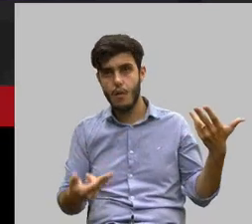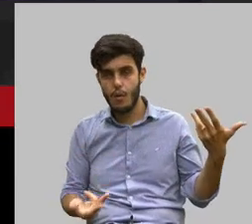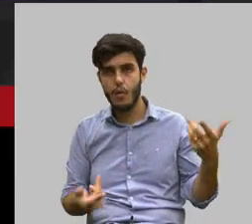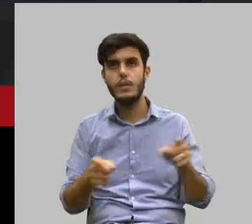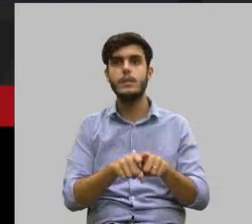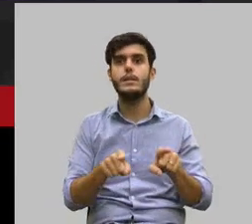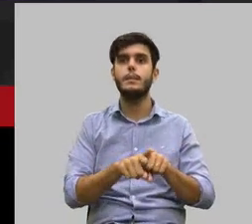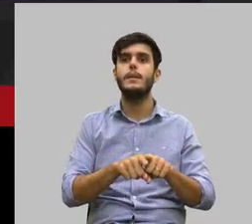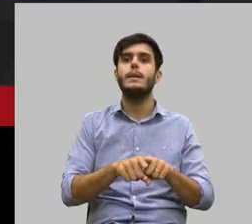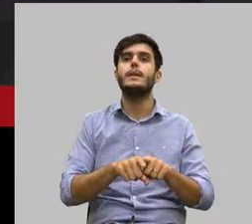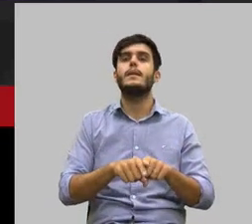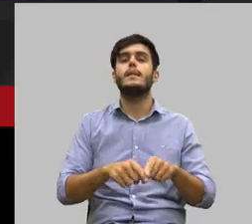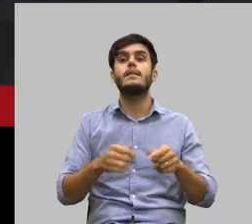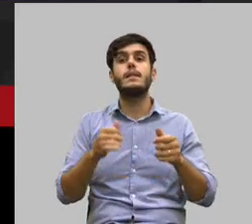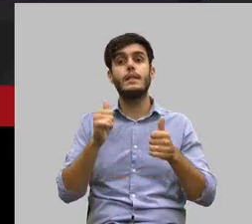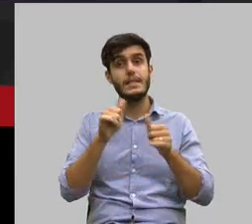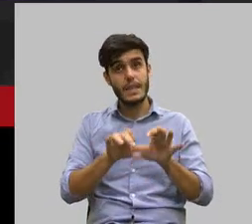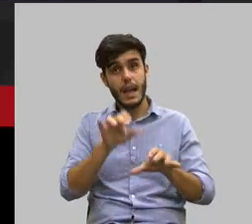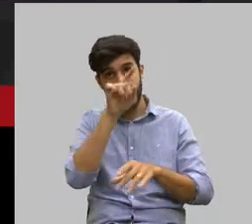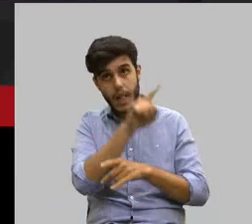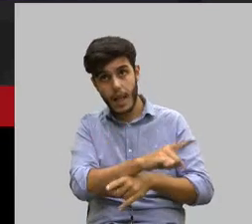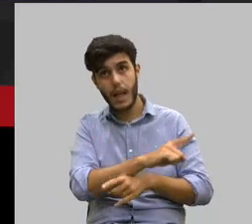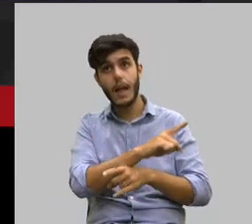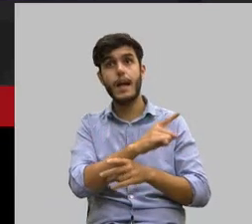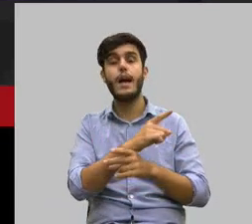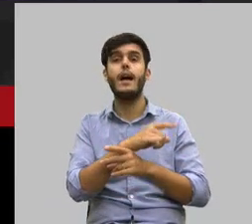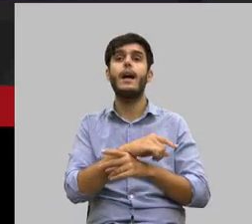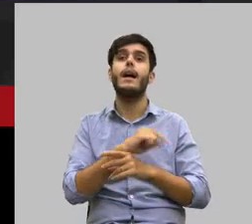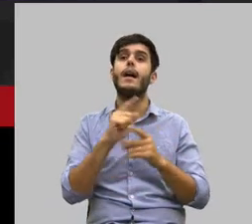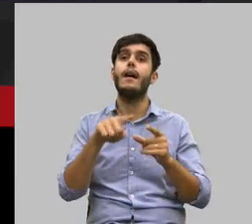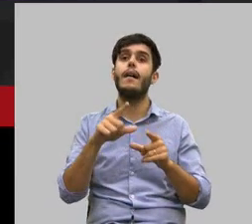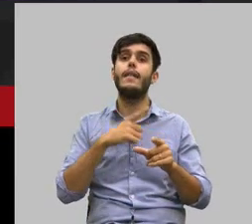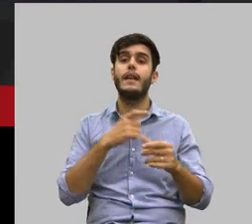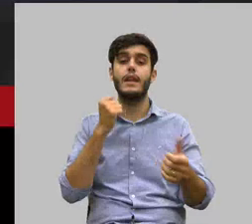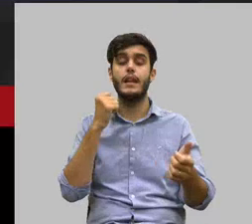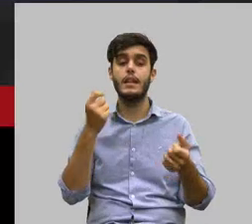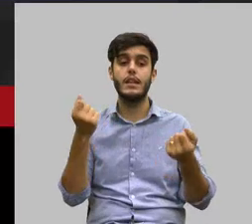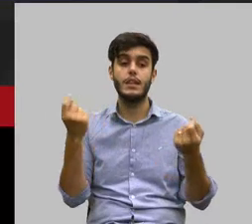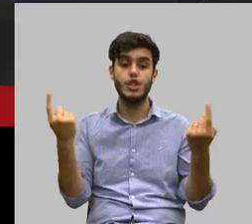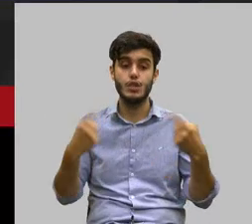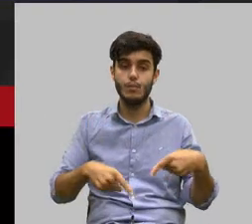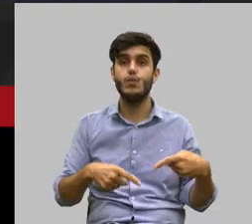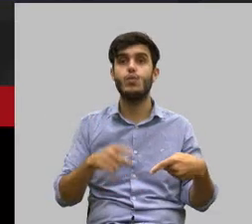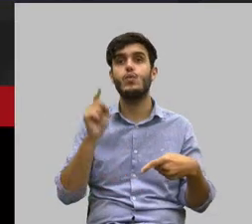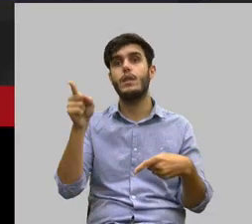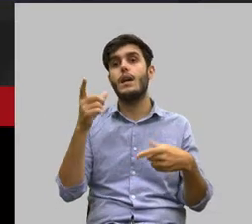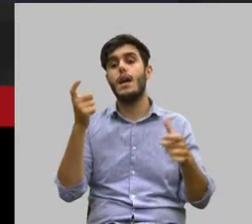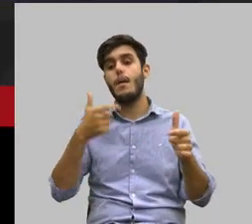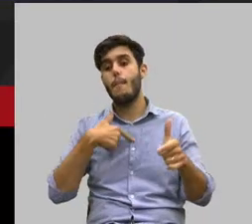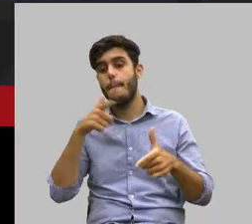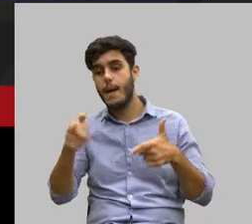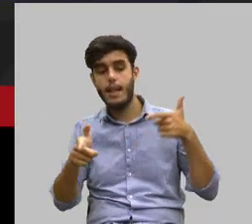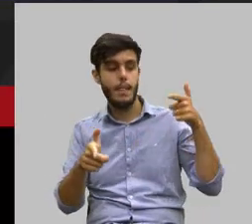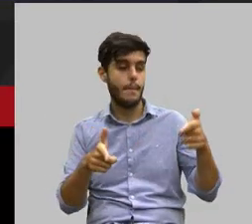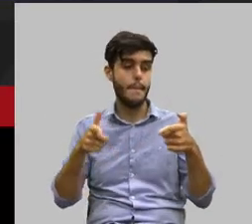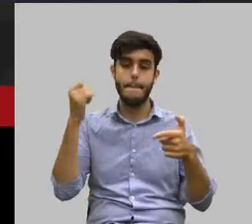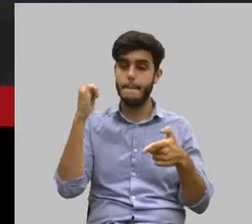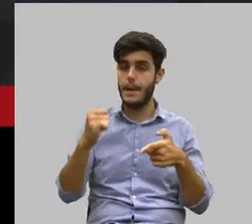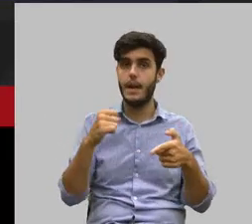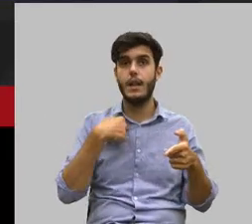eh estavam né promovendo disputas de território eh em Juiz de Fora e toda a região